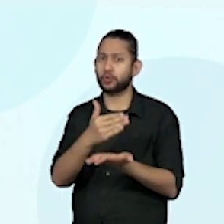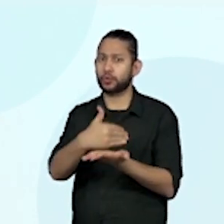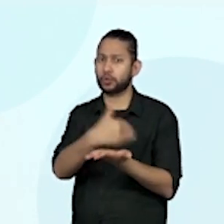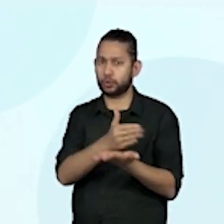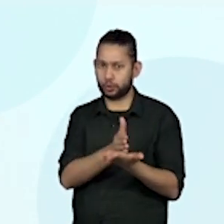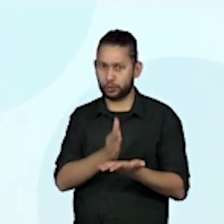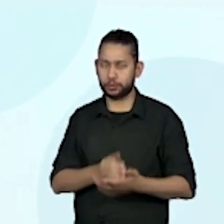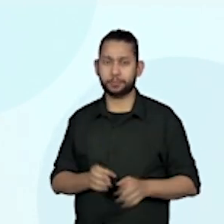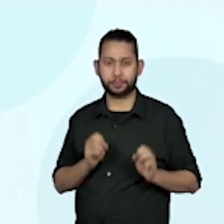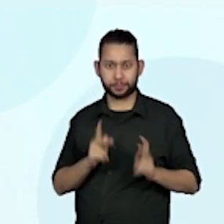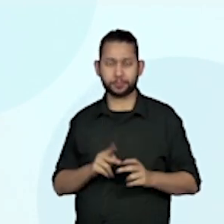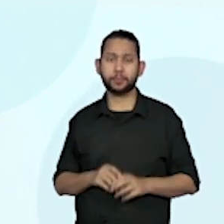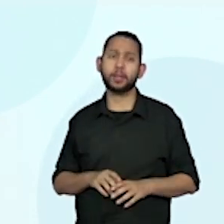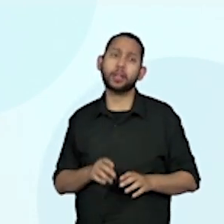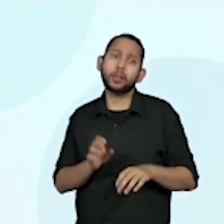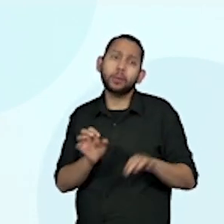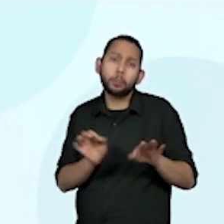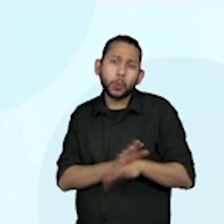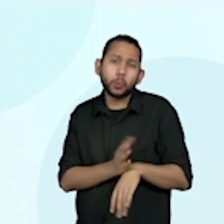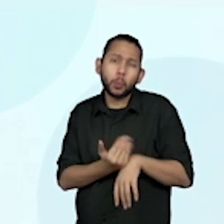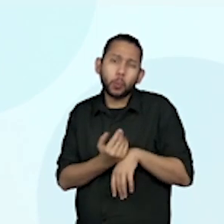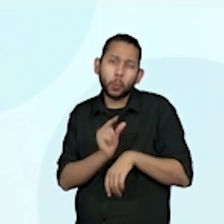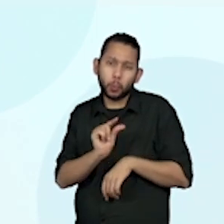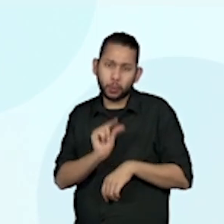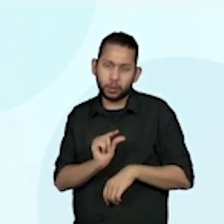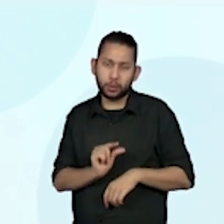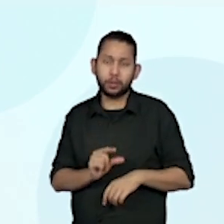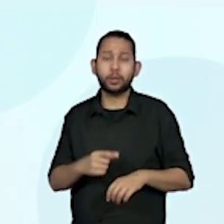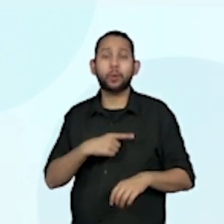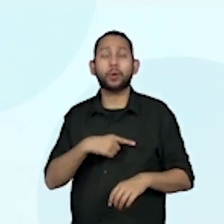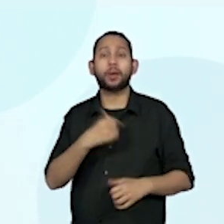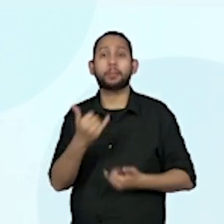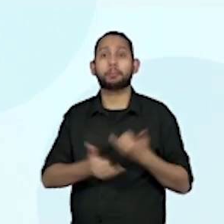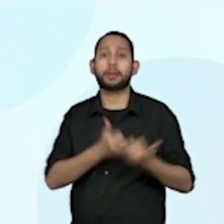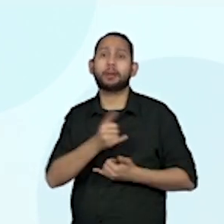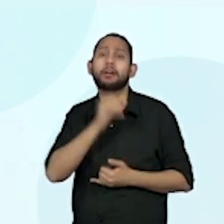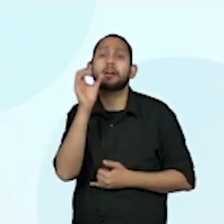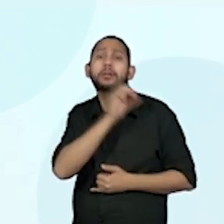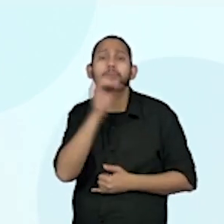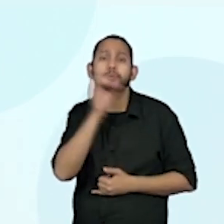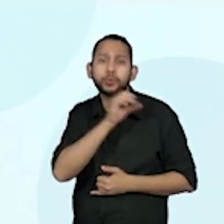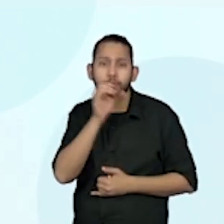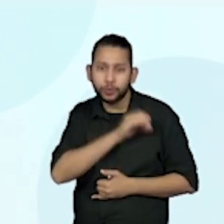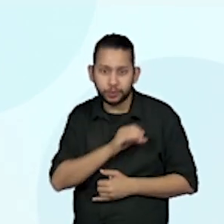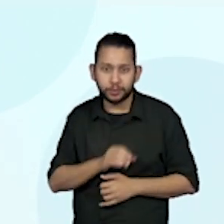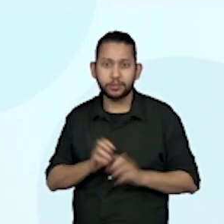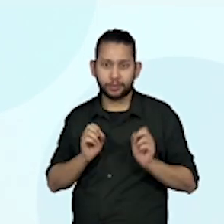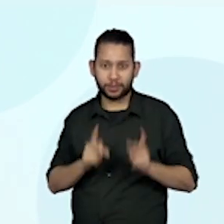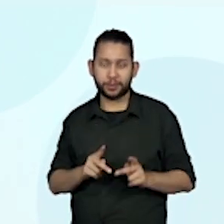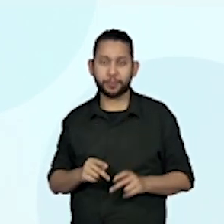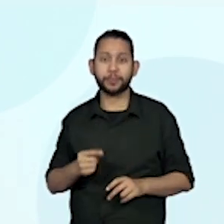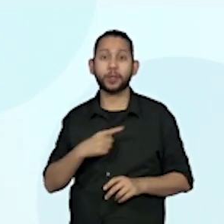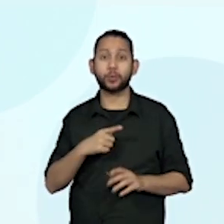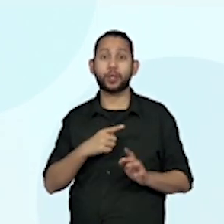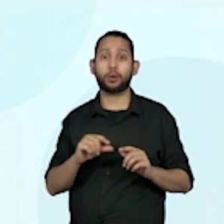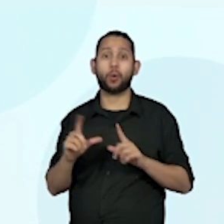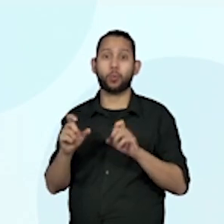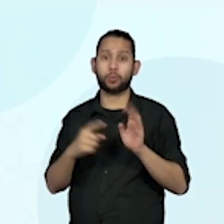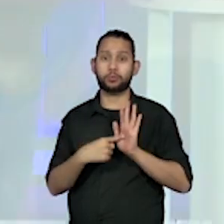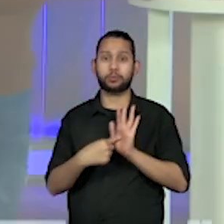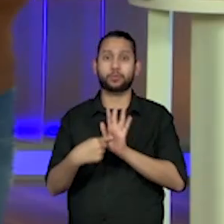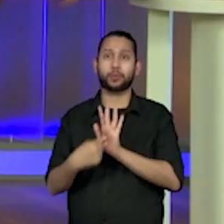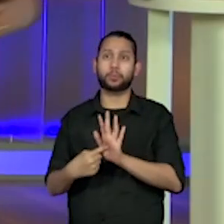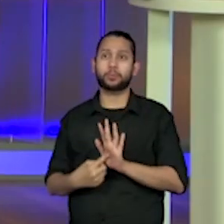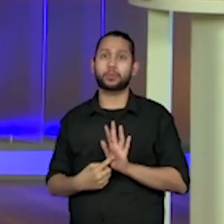aqui, ó, antes da gente terminar, eu quero fazer um joguinho com vocês rapidinho. Aqui eu tenho algumas imagens. Eu vou mostrar